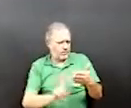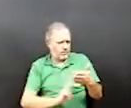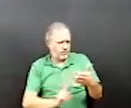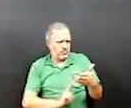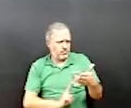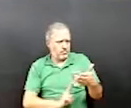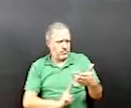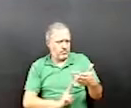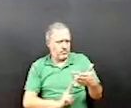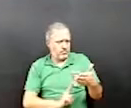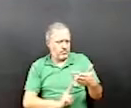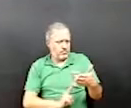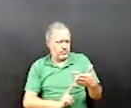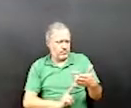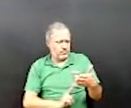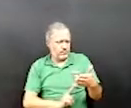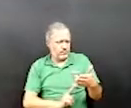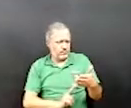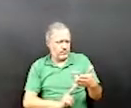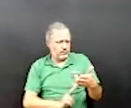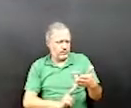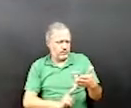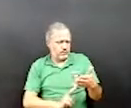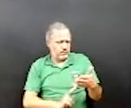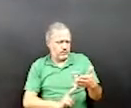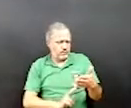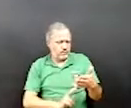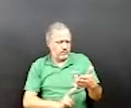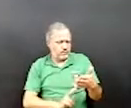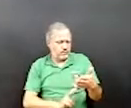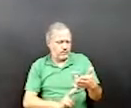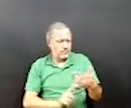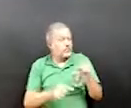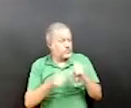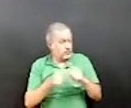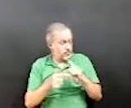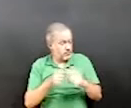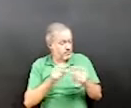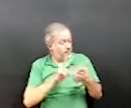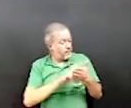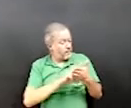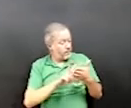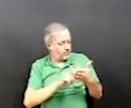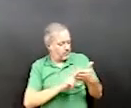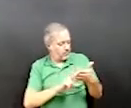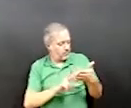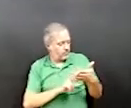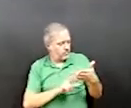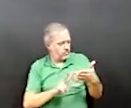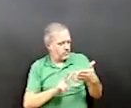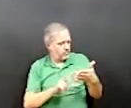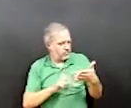correta. E eu já vou explicar aqui que é a leitura correta para entender. Mas voltando, eu acho fundamental sim, porque a leitura muitas vezes é